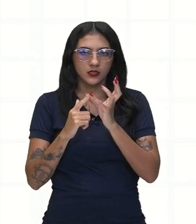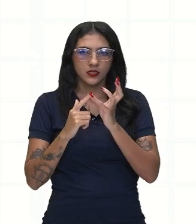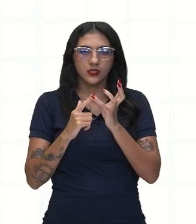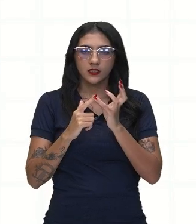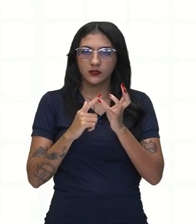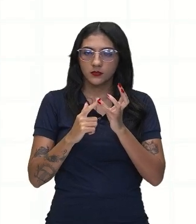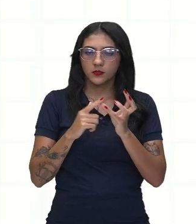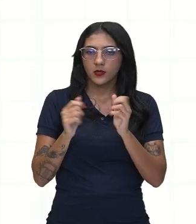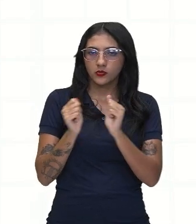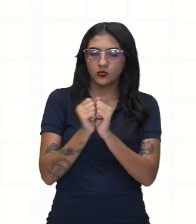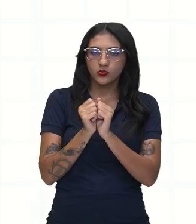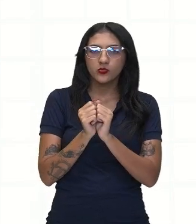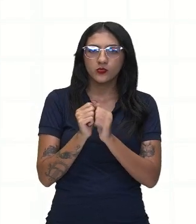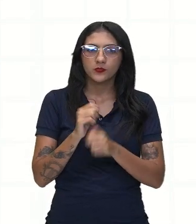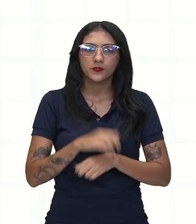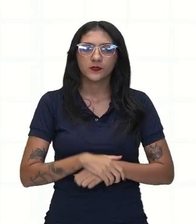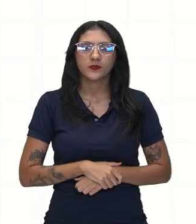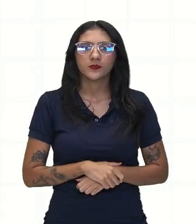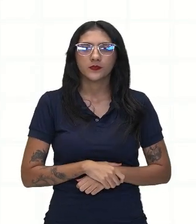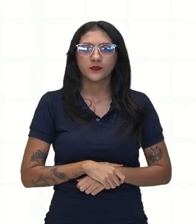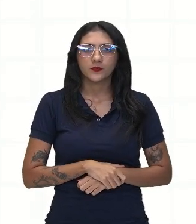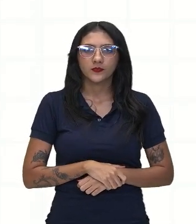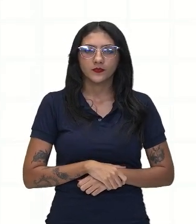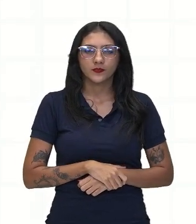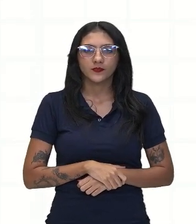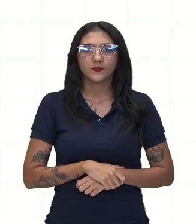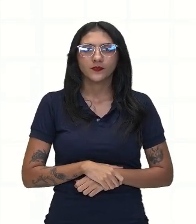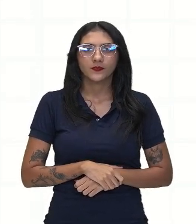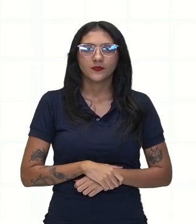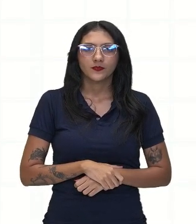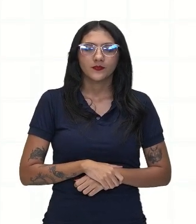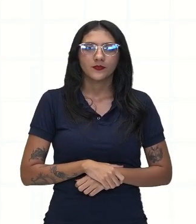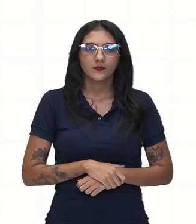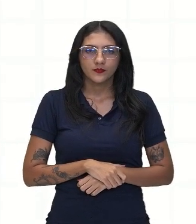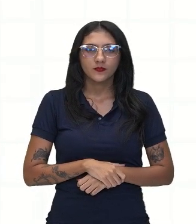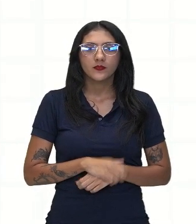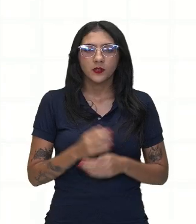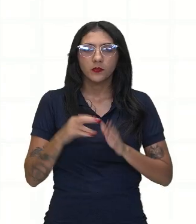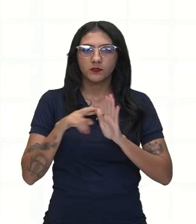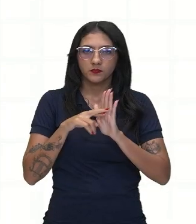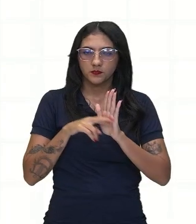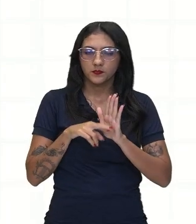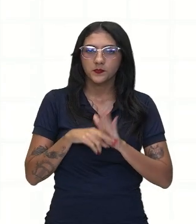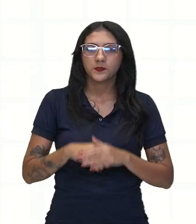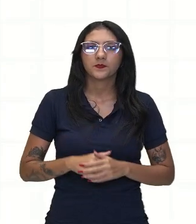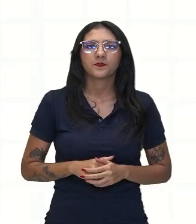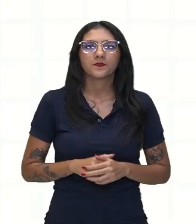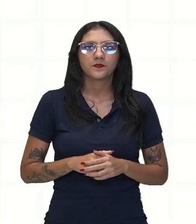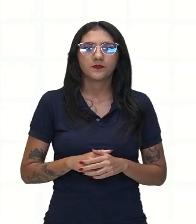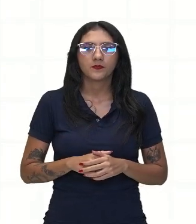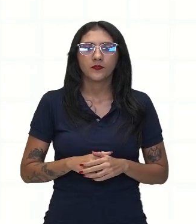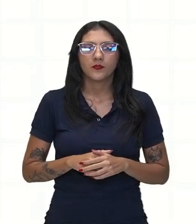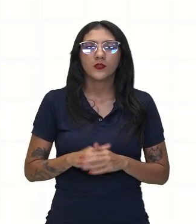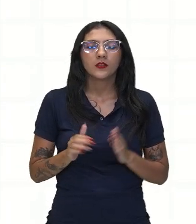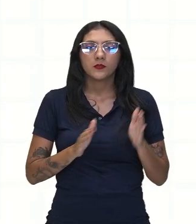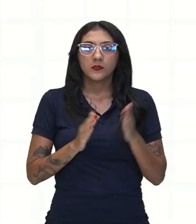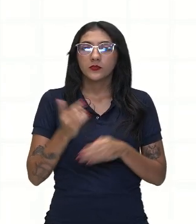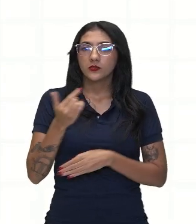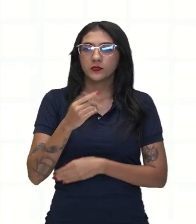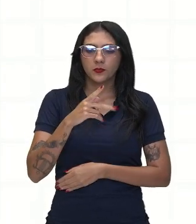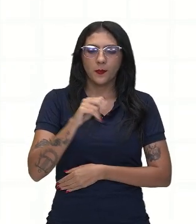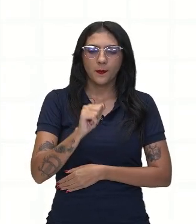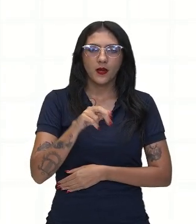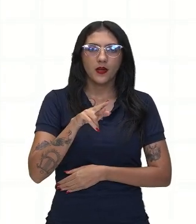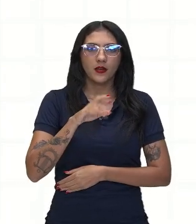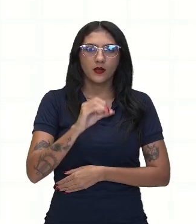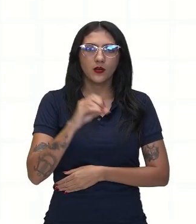uma semivogal. Então, céu, tá bom? Regra dos monossílabos tônicos. E das paroxítonas, professor?